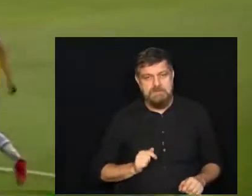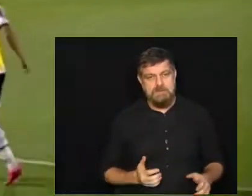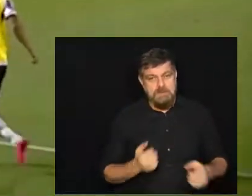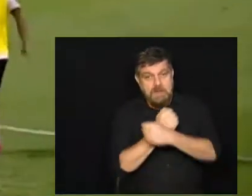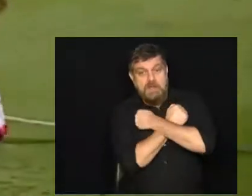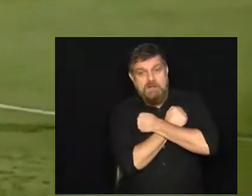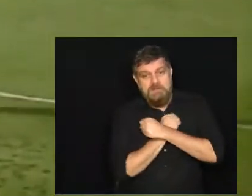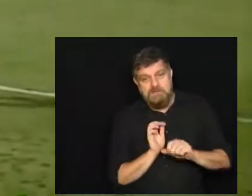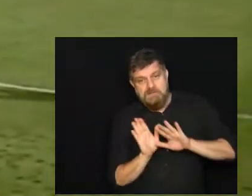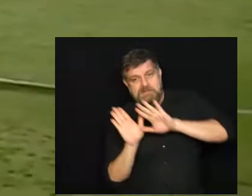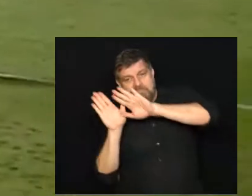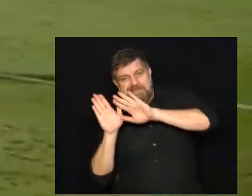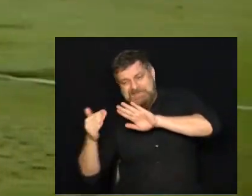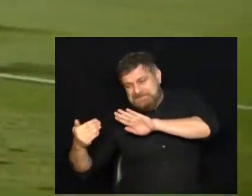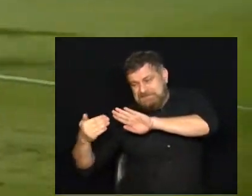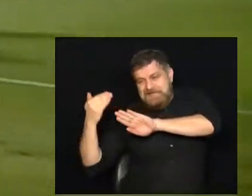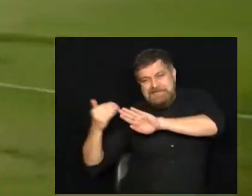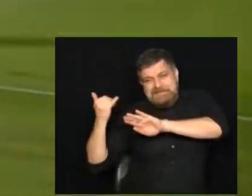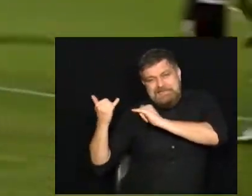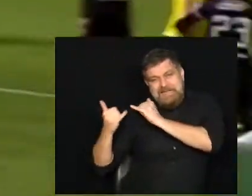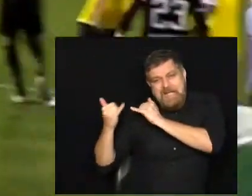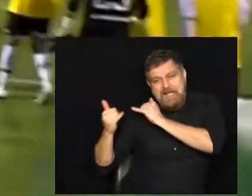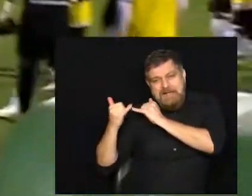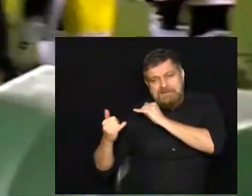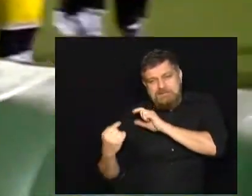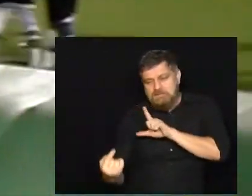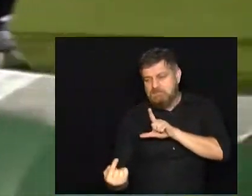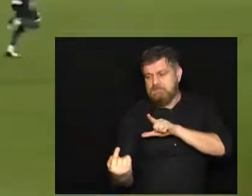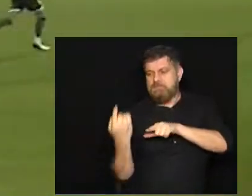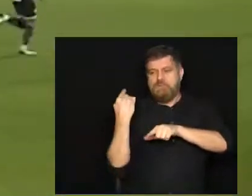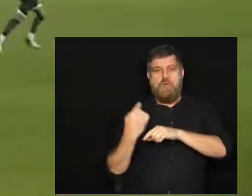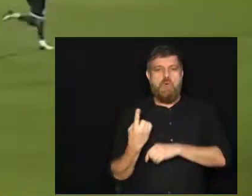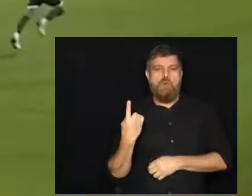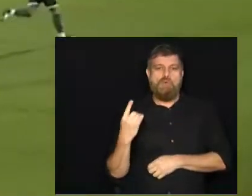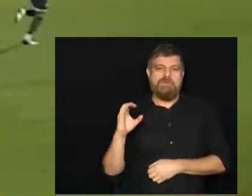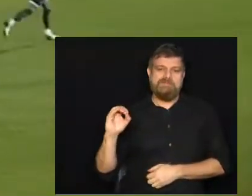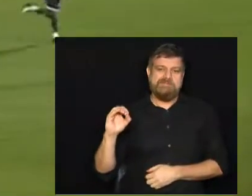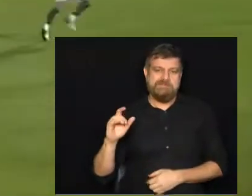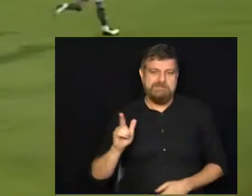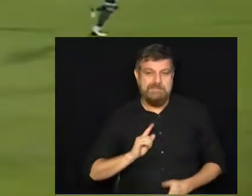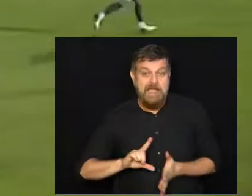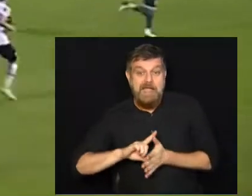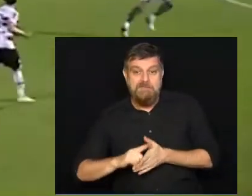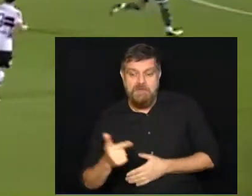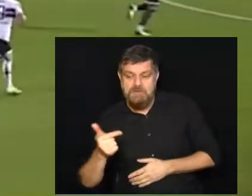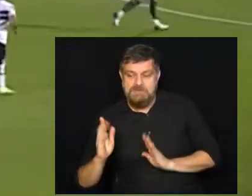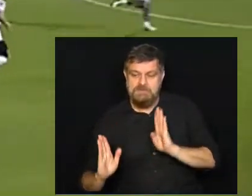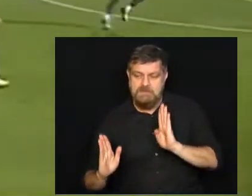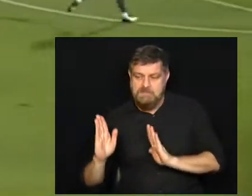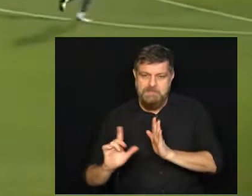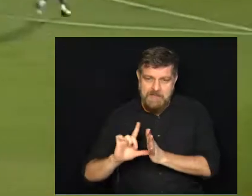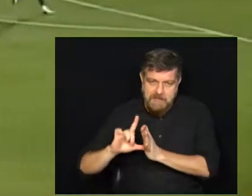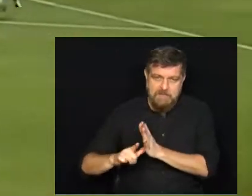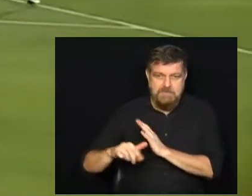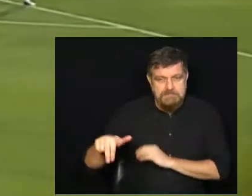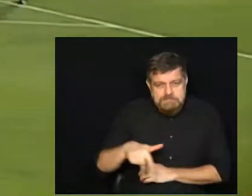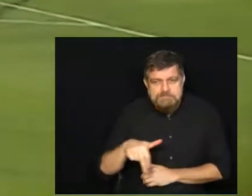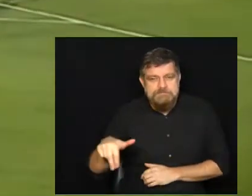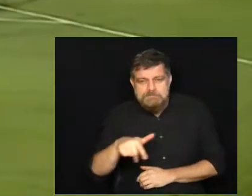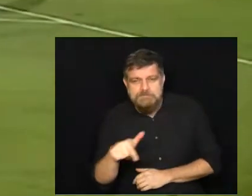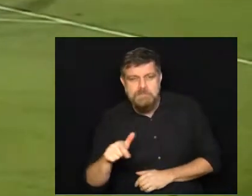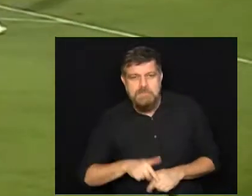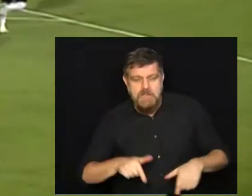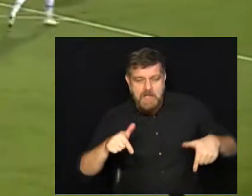Mesquita chegou a encostar na bola, mas 1-0 Coxa. E no segundo tempo, após mais um cruzamento na